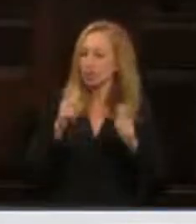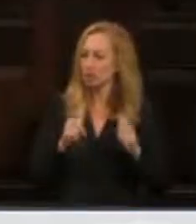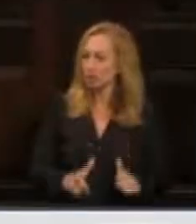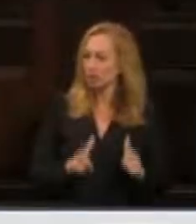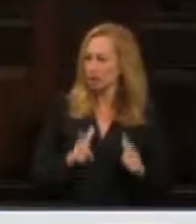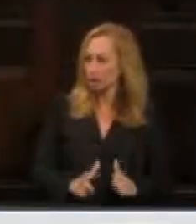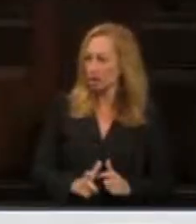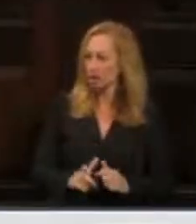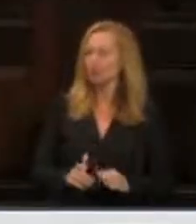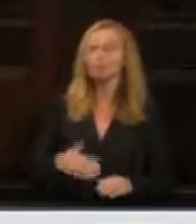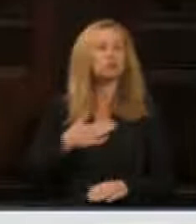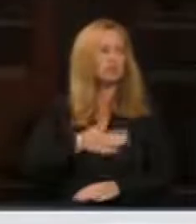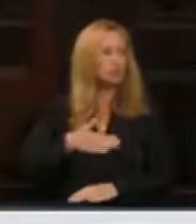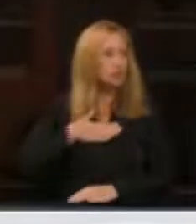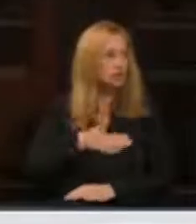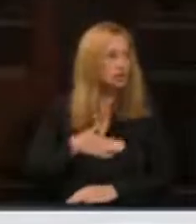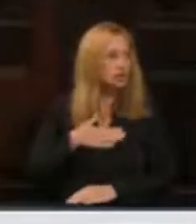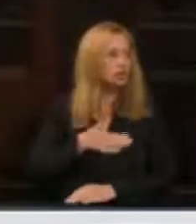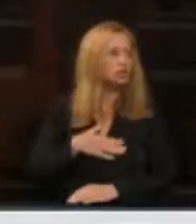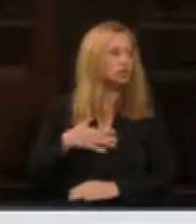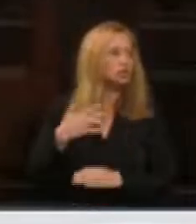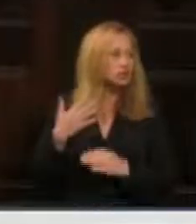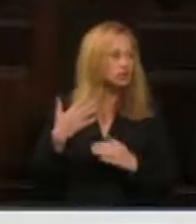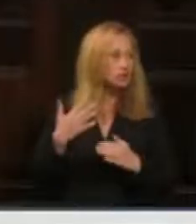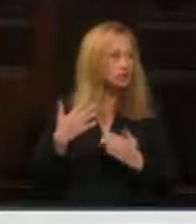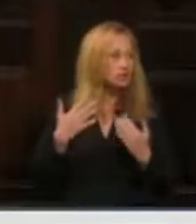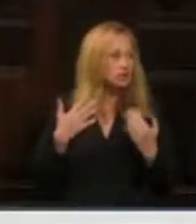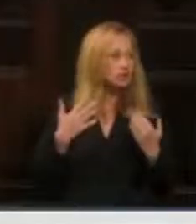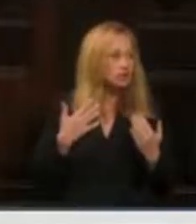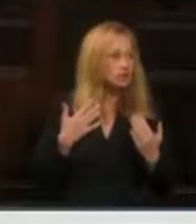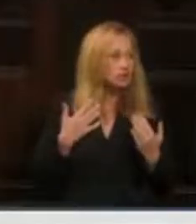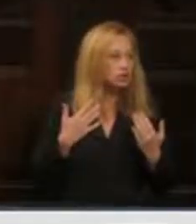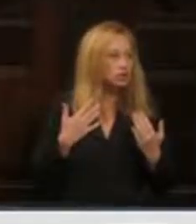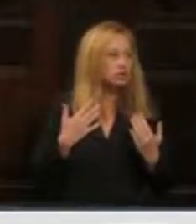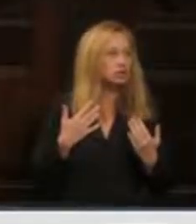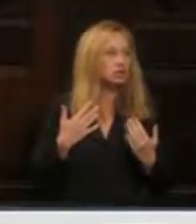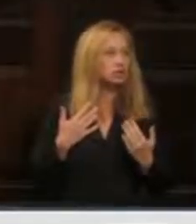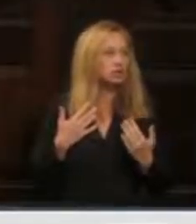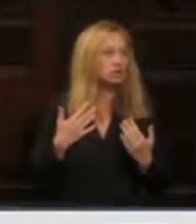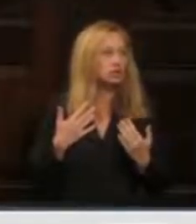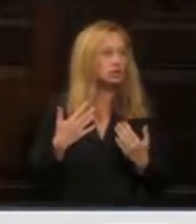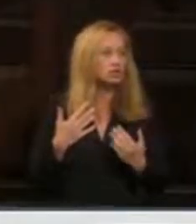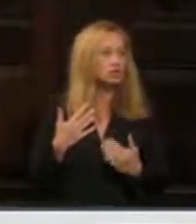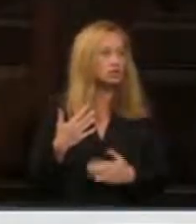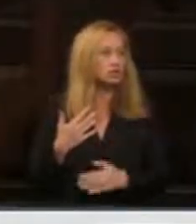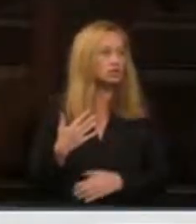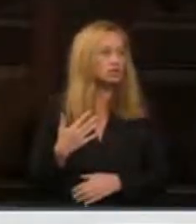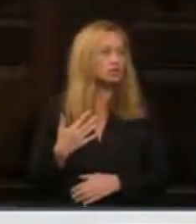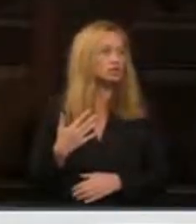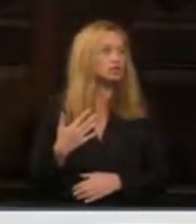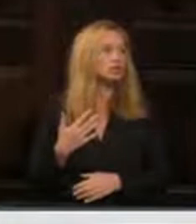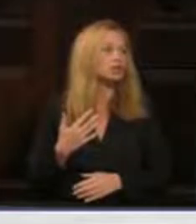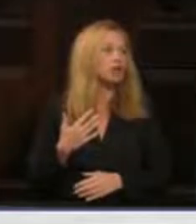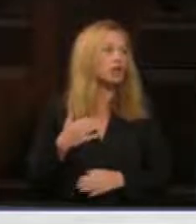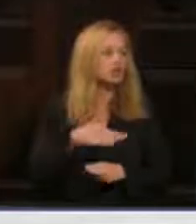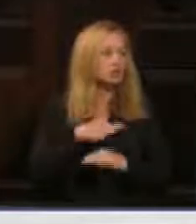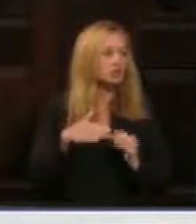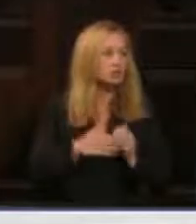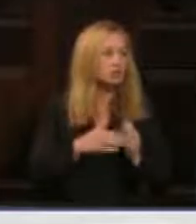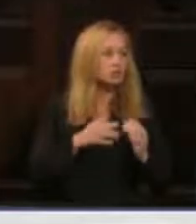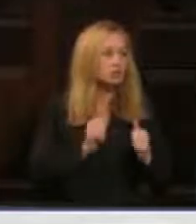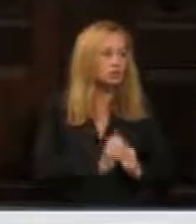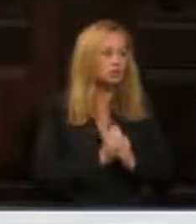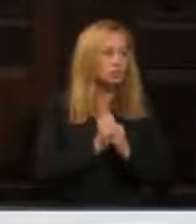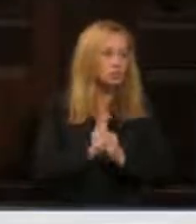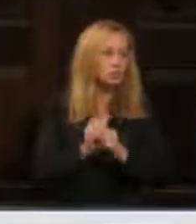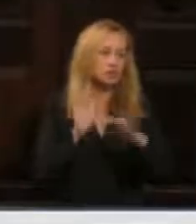casa, gostaria de estar cumprimentando a todos que estão nos assistindo à TV Alerge e a todos que nos acompanham nas